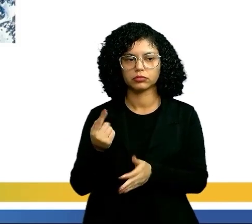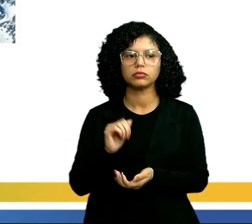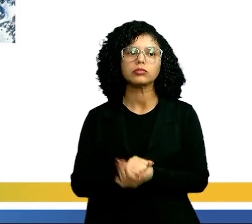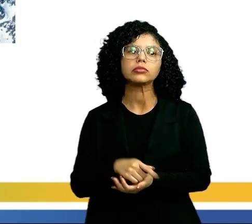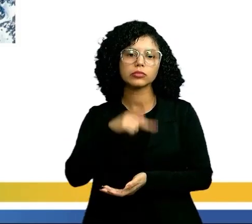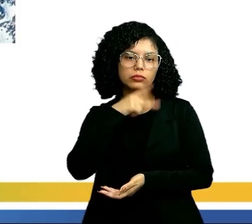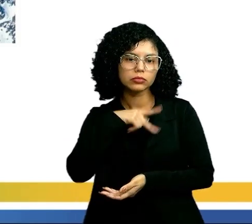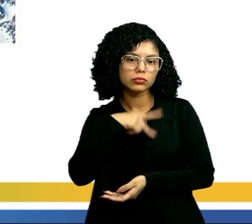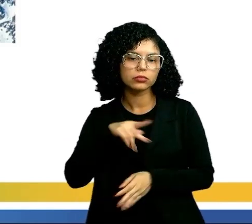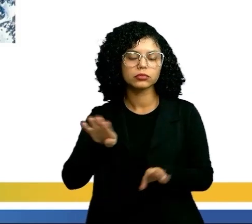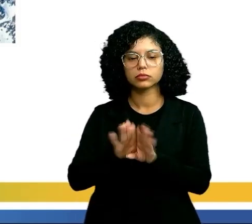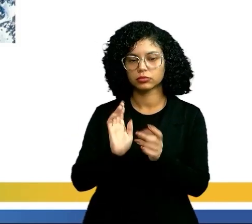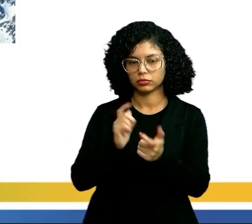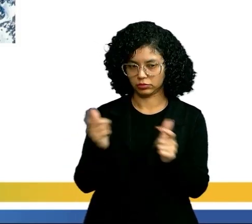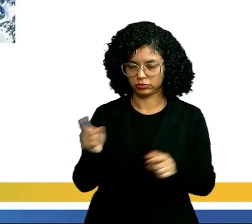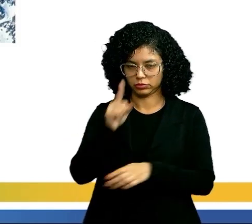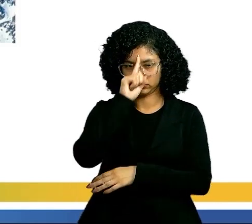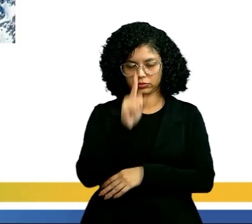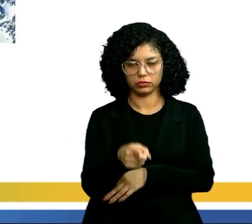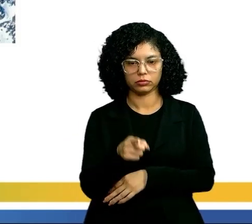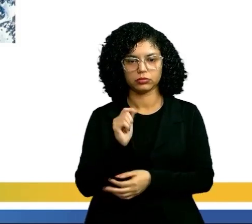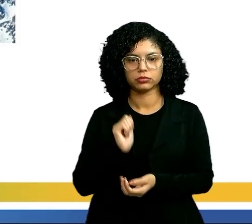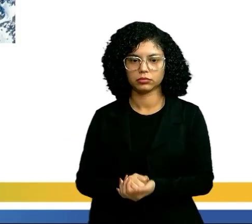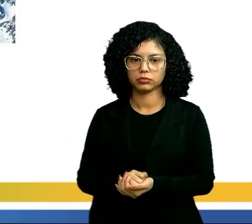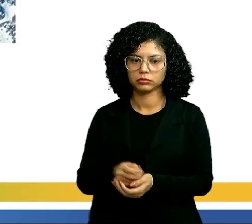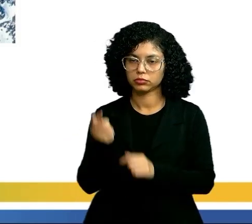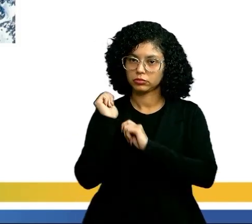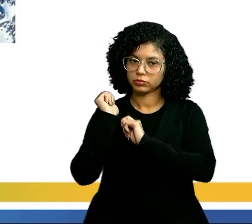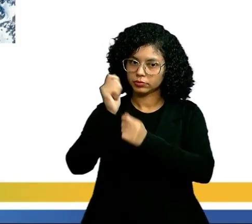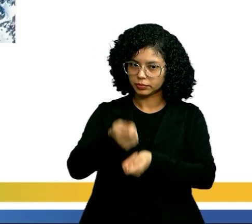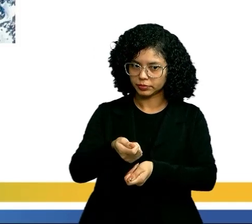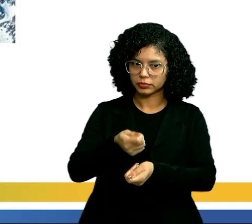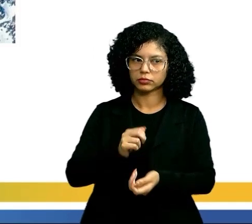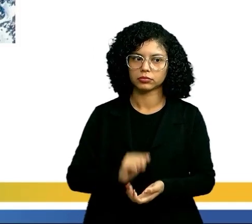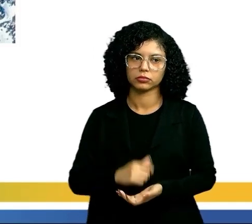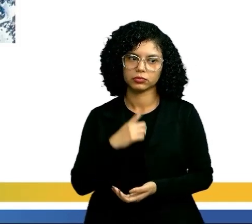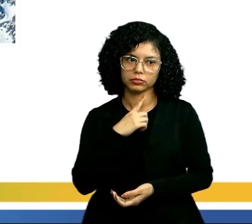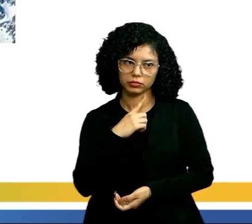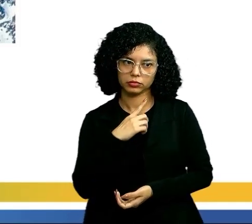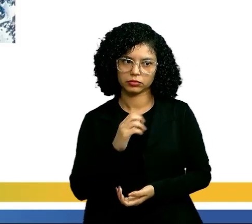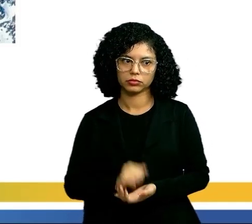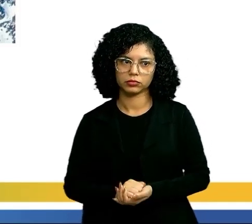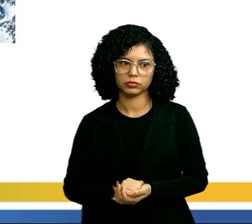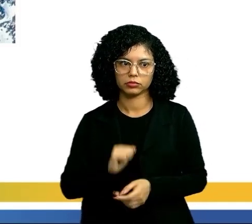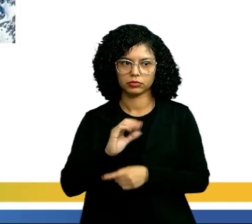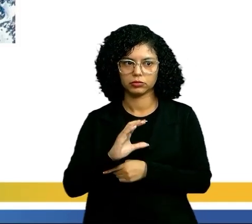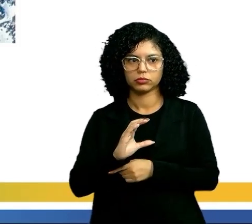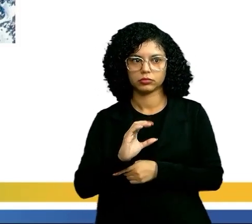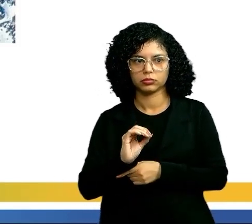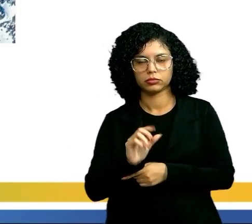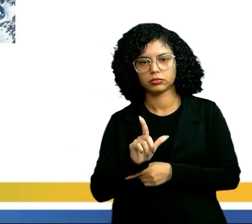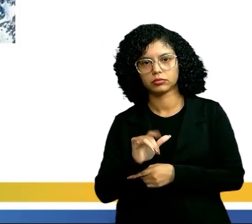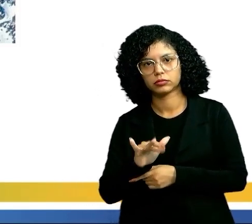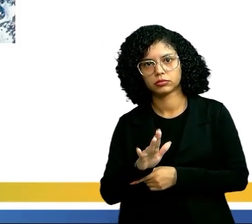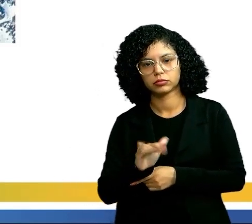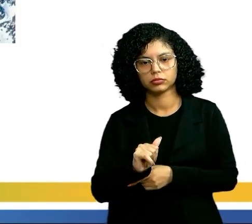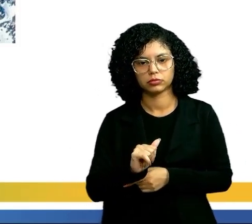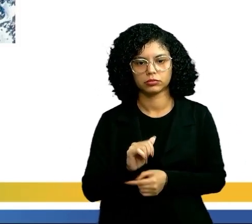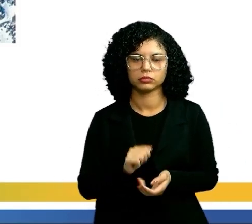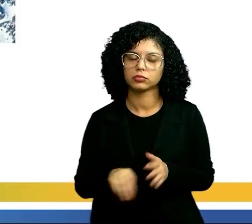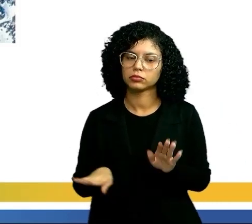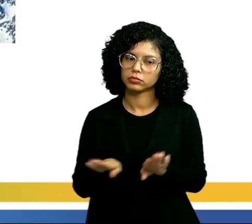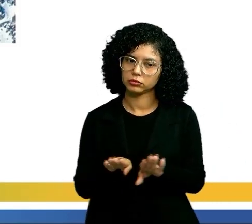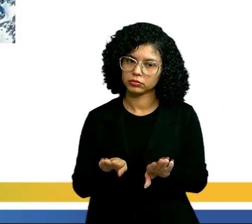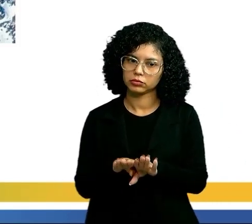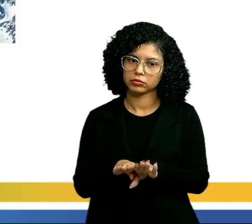por exemplo, é um grande líder na questão de pesca, né? Temos aí a Colômbia também